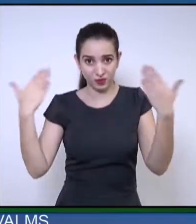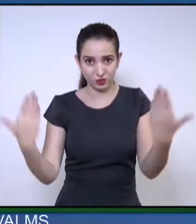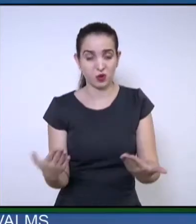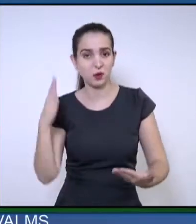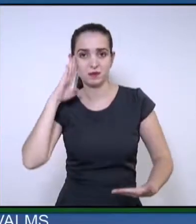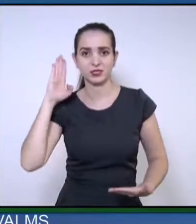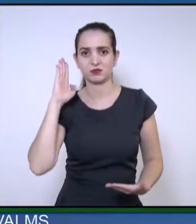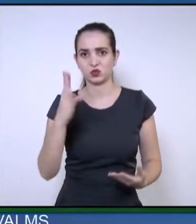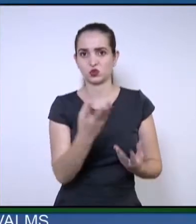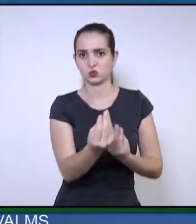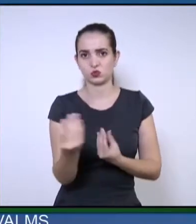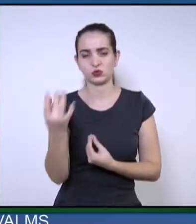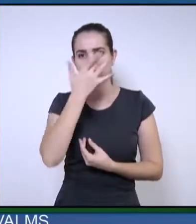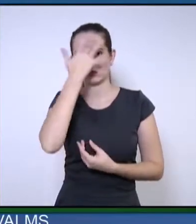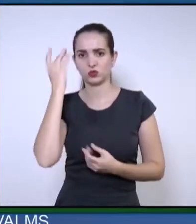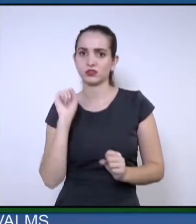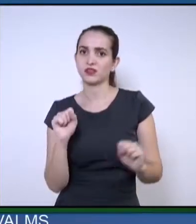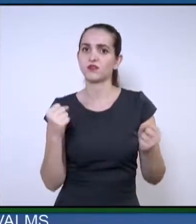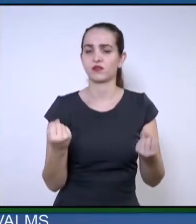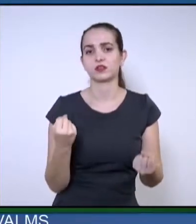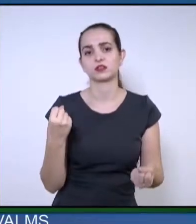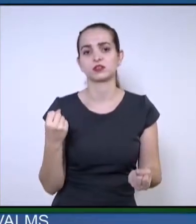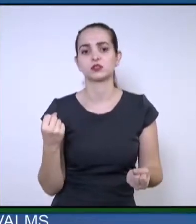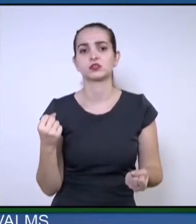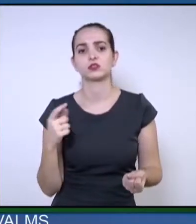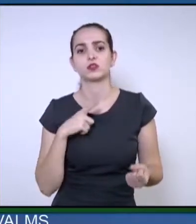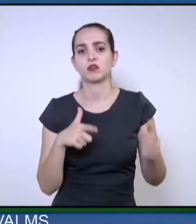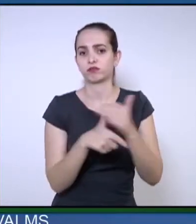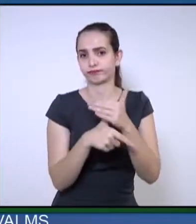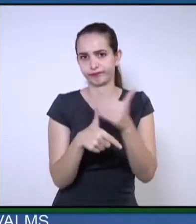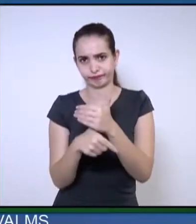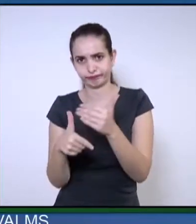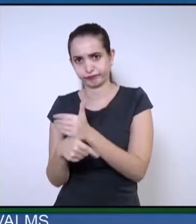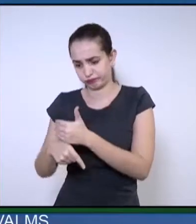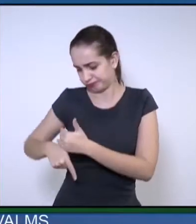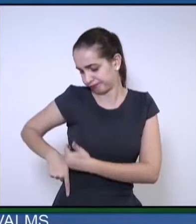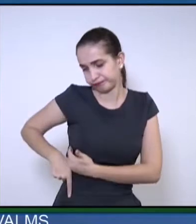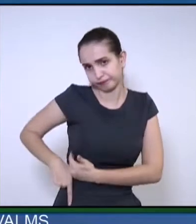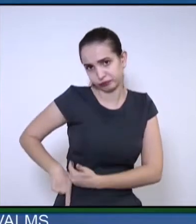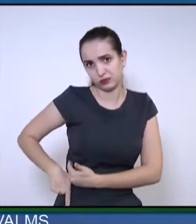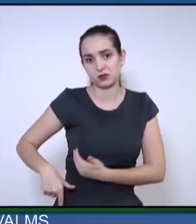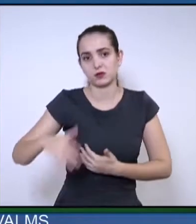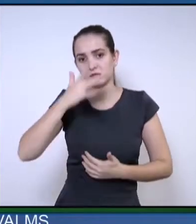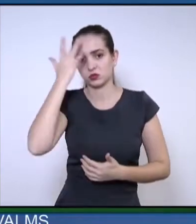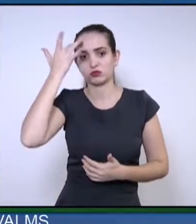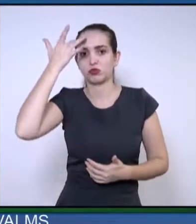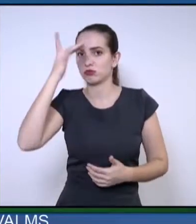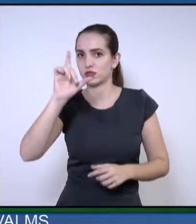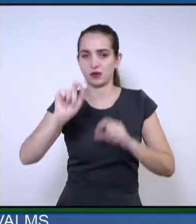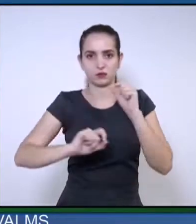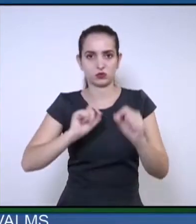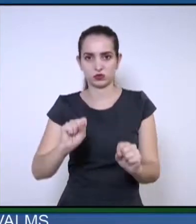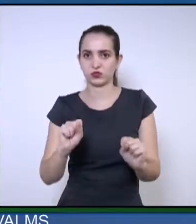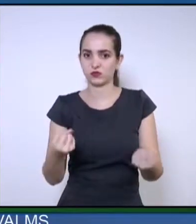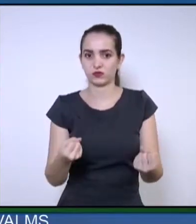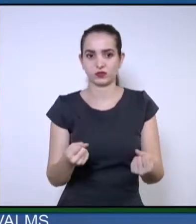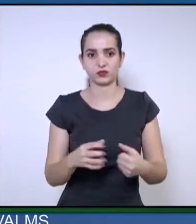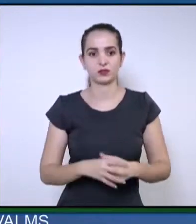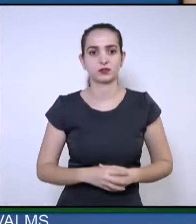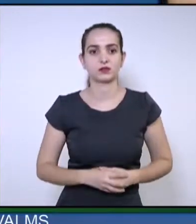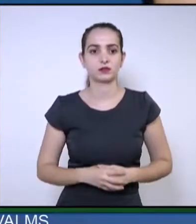principalmente, muitos que defendem a execução, que defendem o armamento, que não sabem o que estão defendendo quando falam